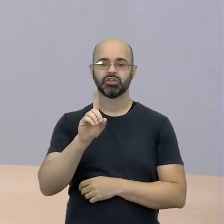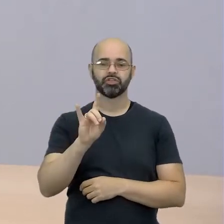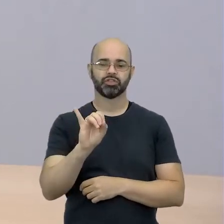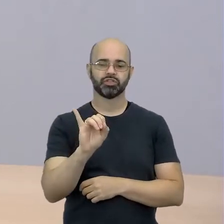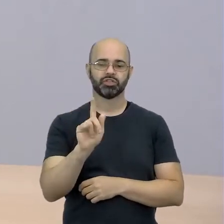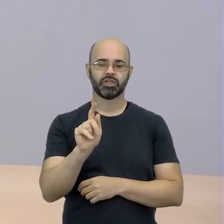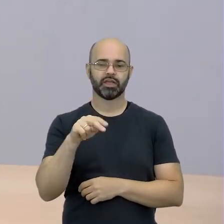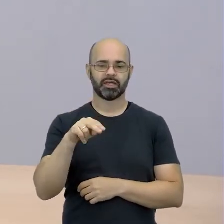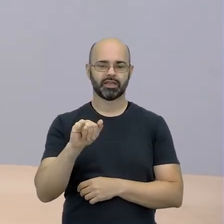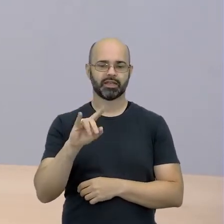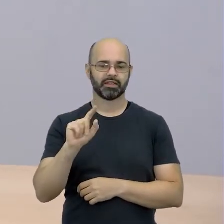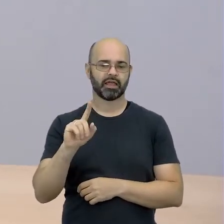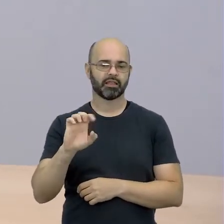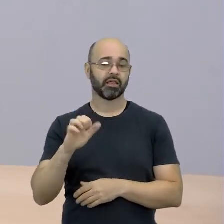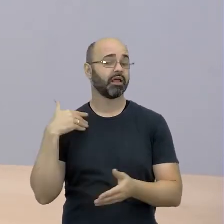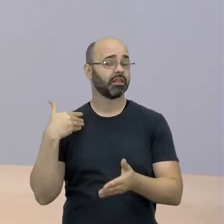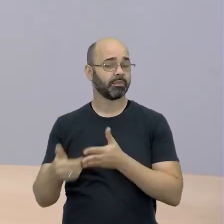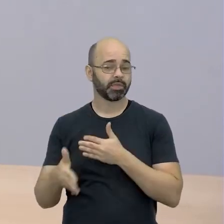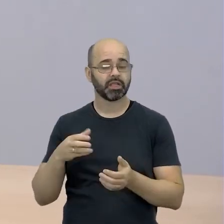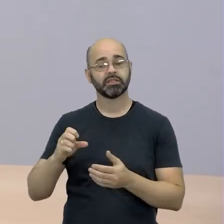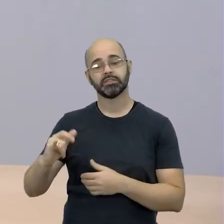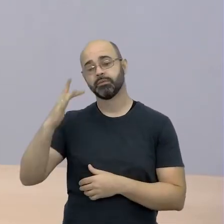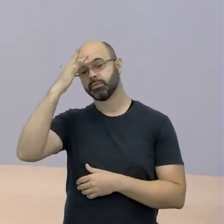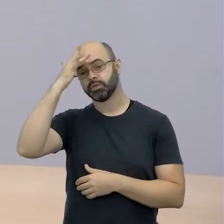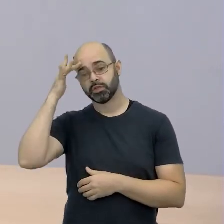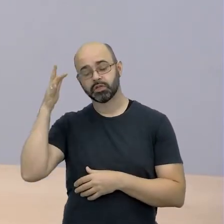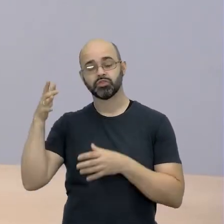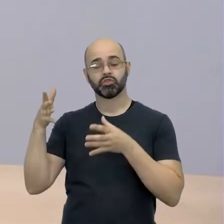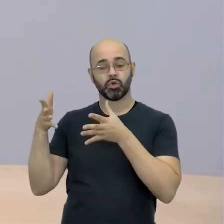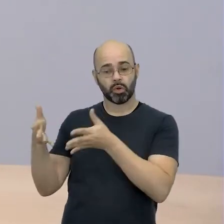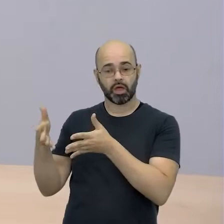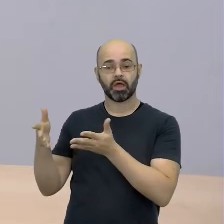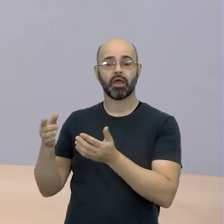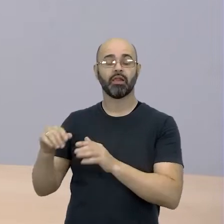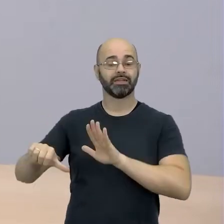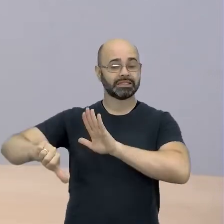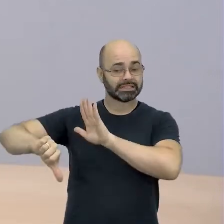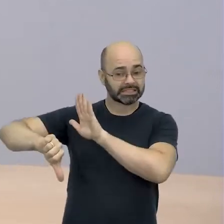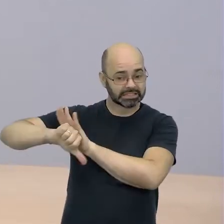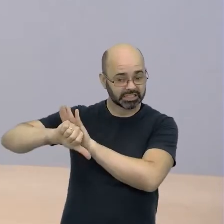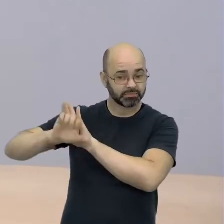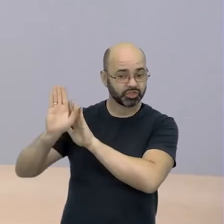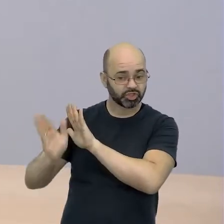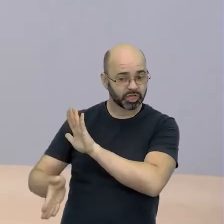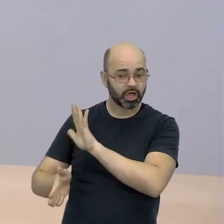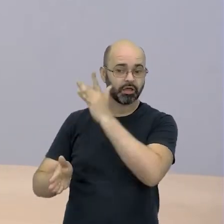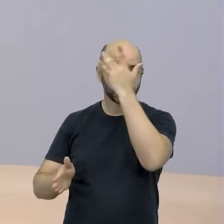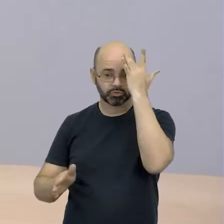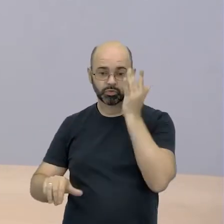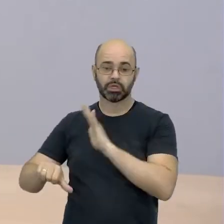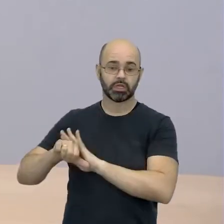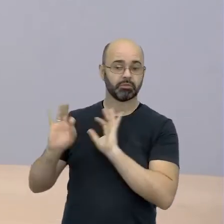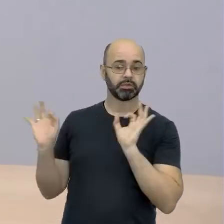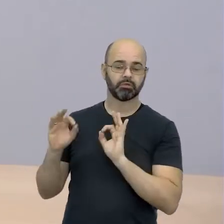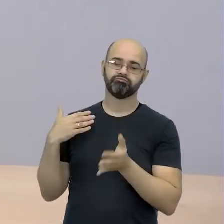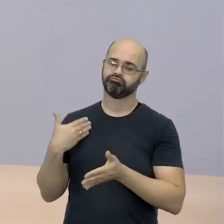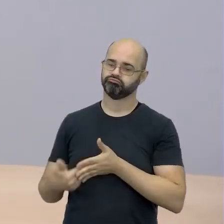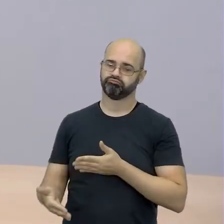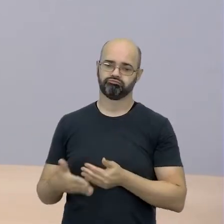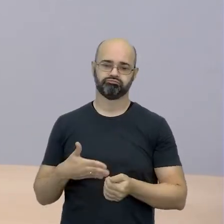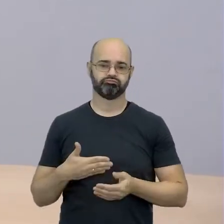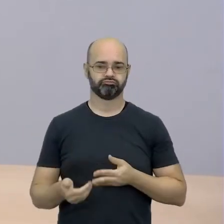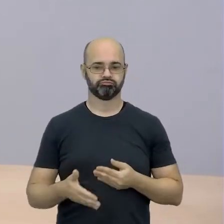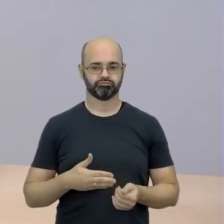independentemente se ela cometeu um crime ou não. E todos nós sabemos, uma vez que o prisma ao qual a gente